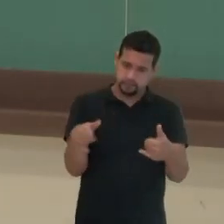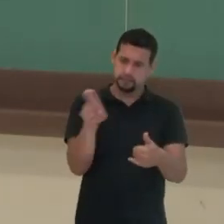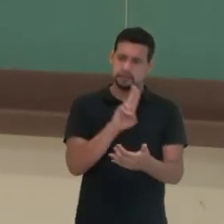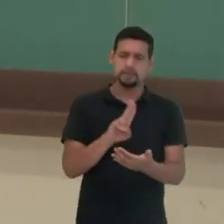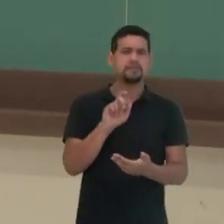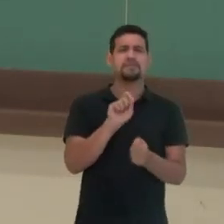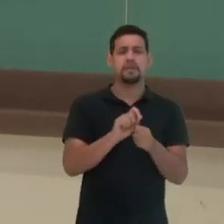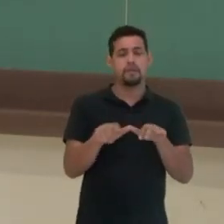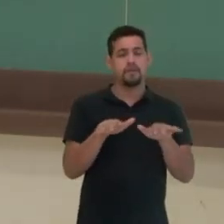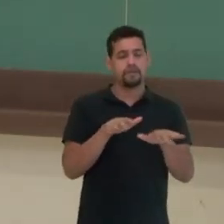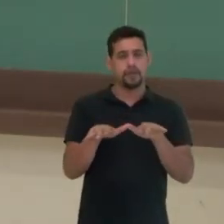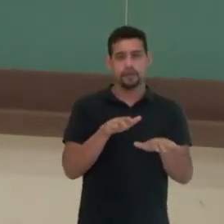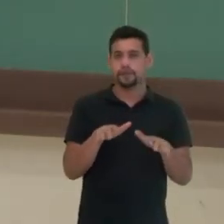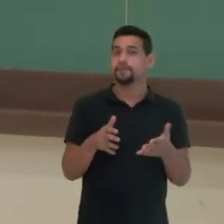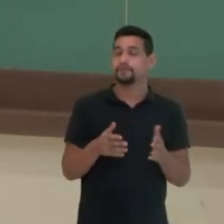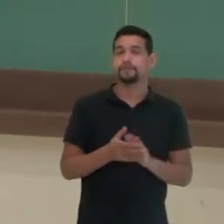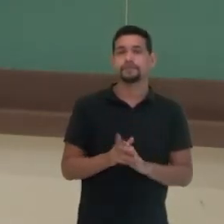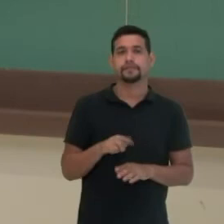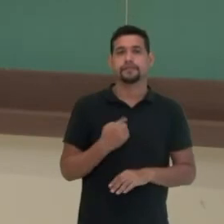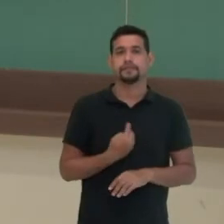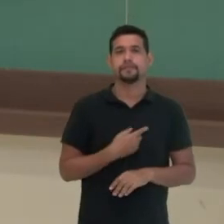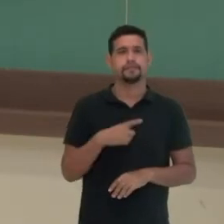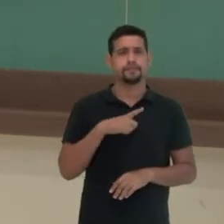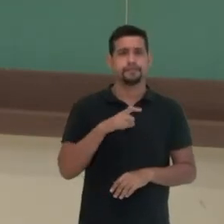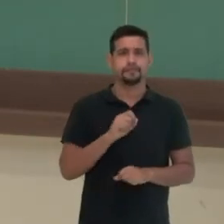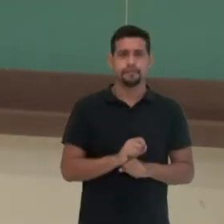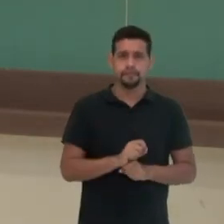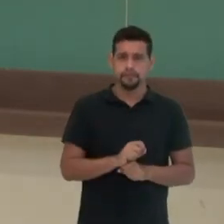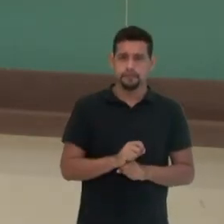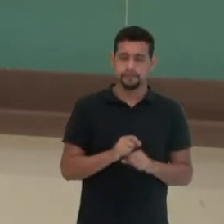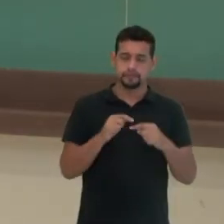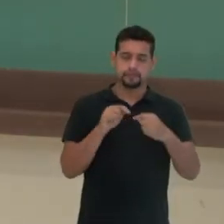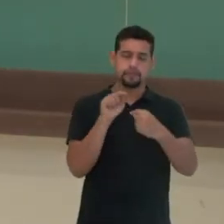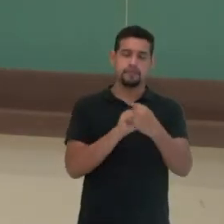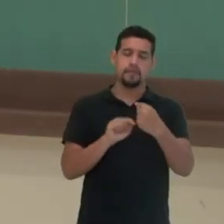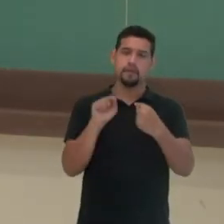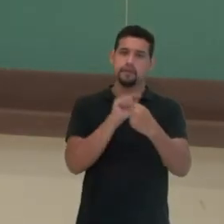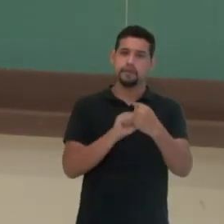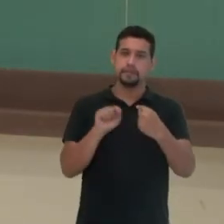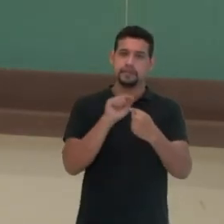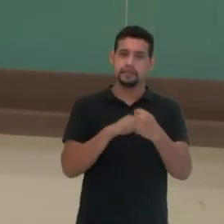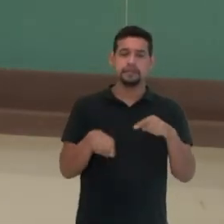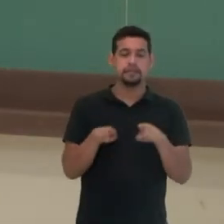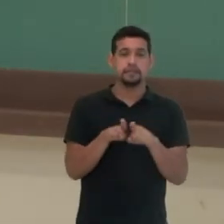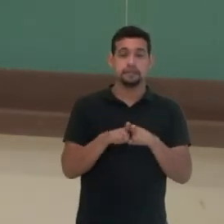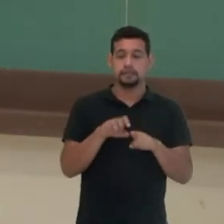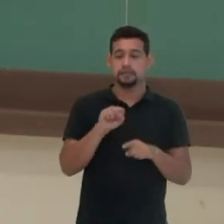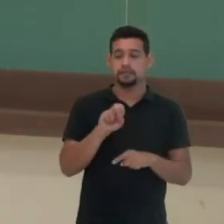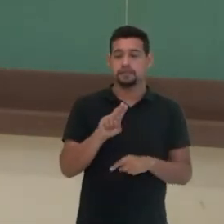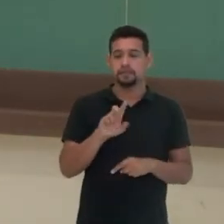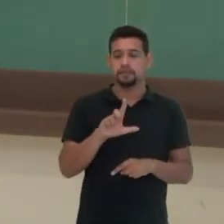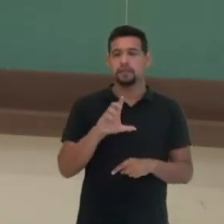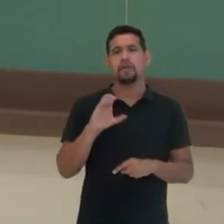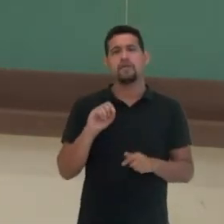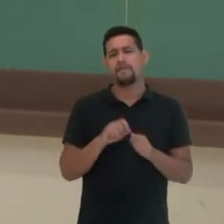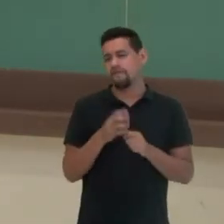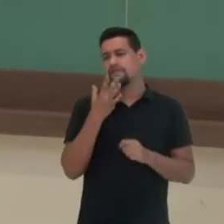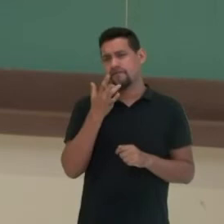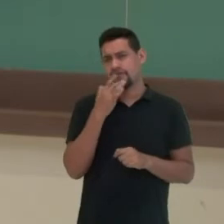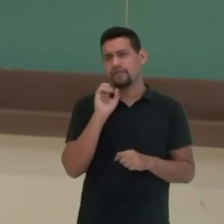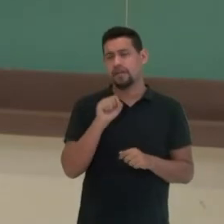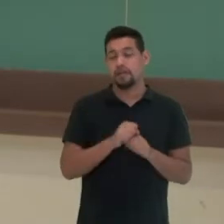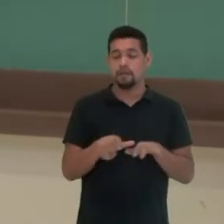quê? Para movimentar. Olha aqui, ó. Então nós temos a roldana aqui, né, com o sulco, que vai facilitar